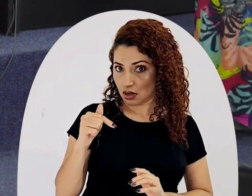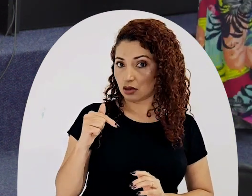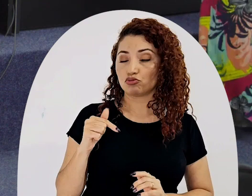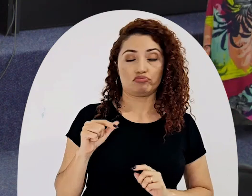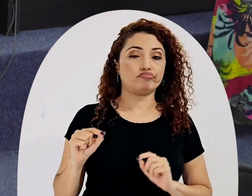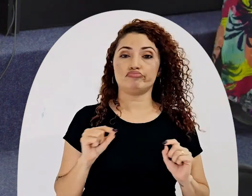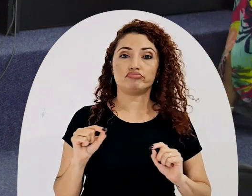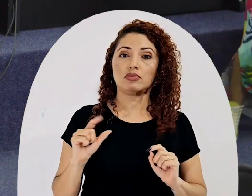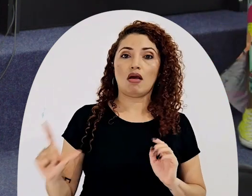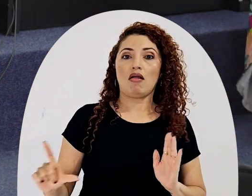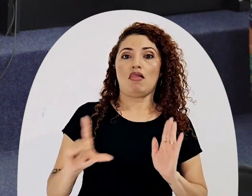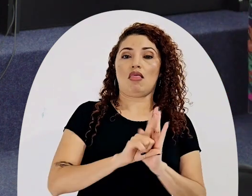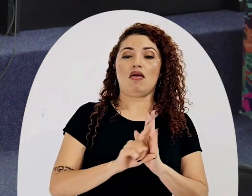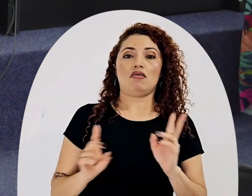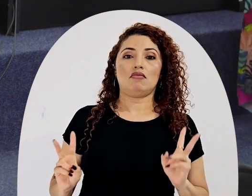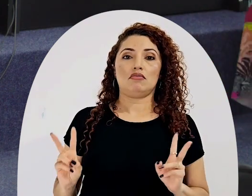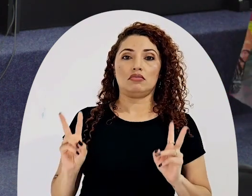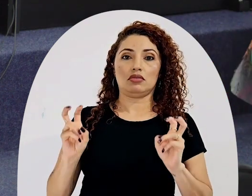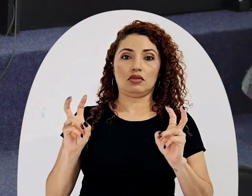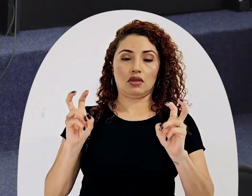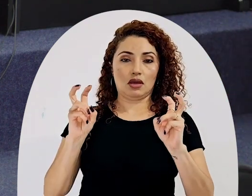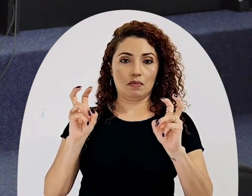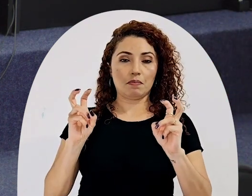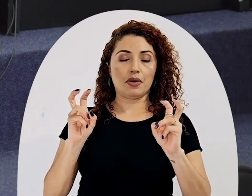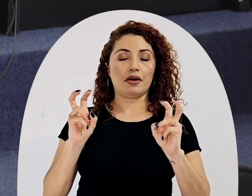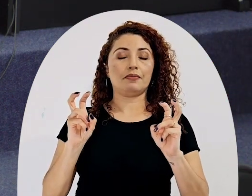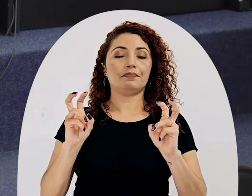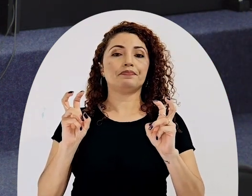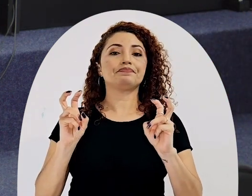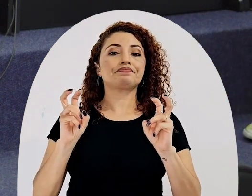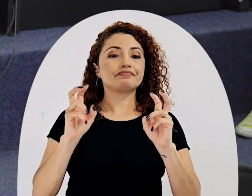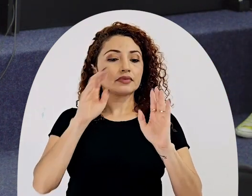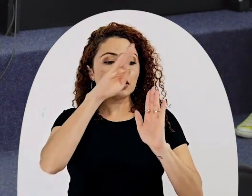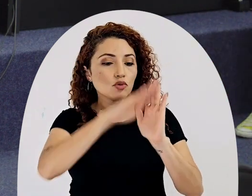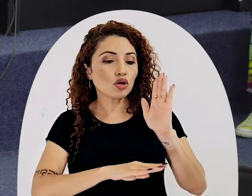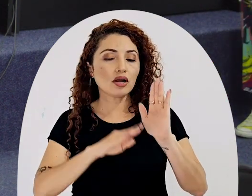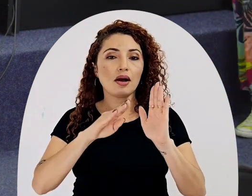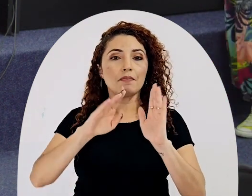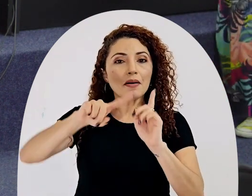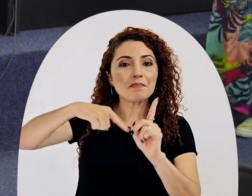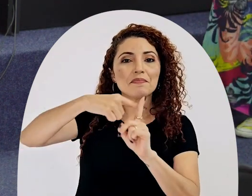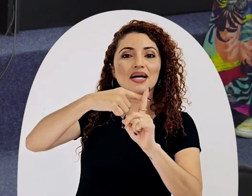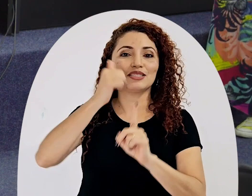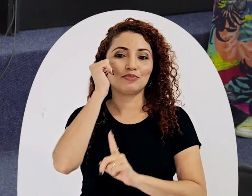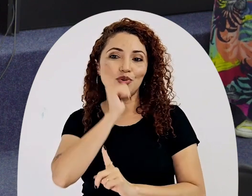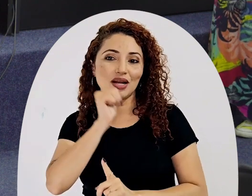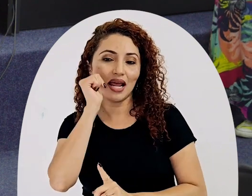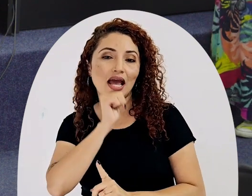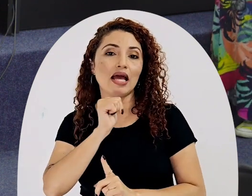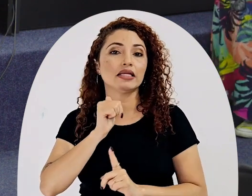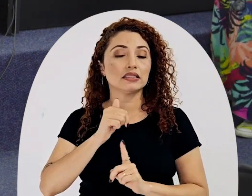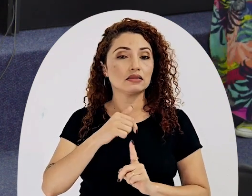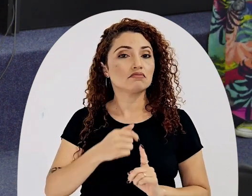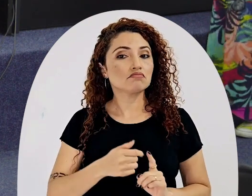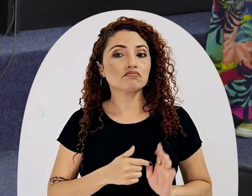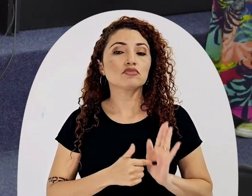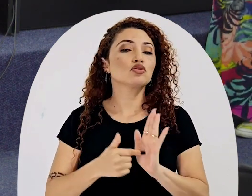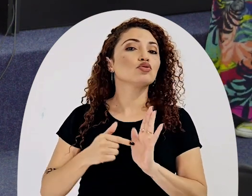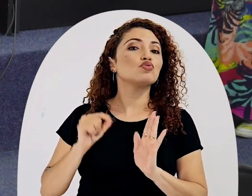14.457, né, que é uma lei que chama Programa Mais Mulheres, né, que está aí trazendo